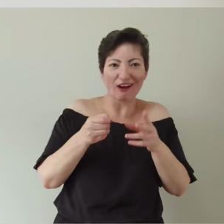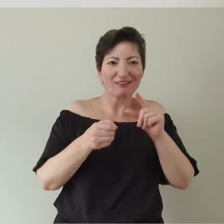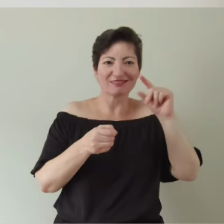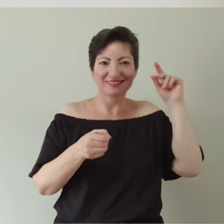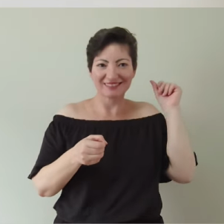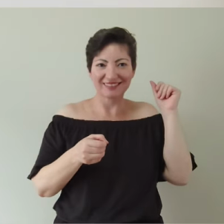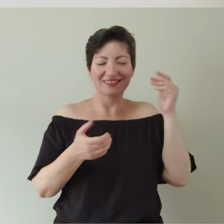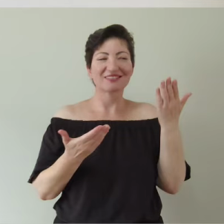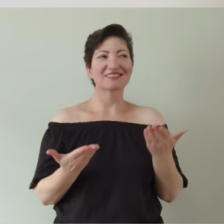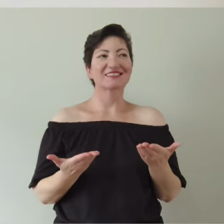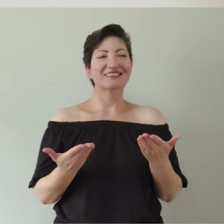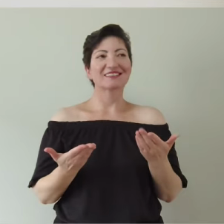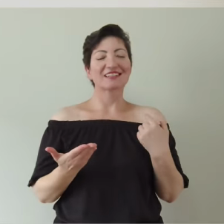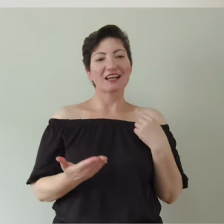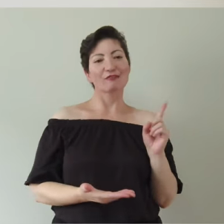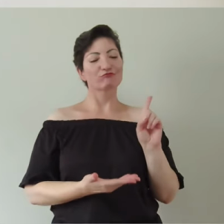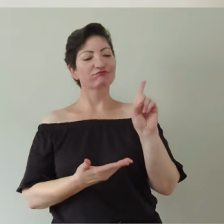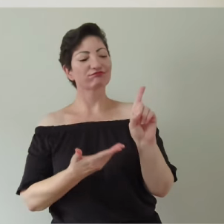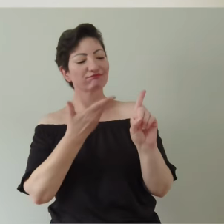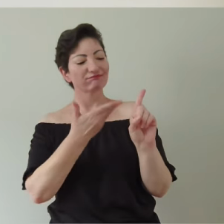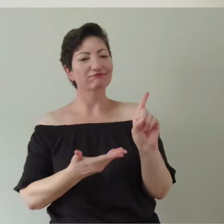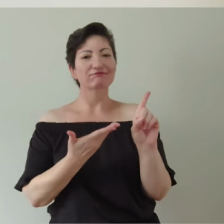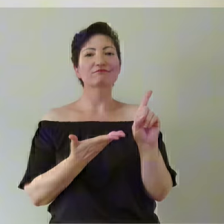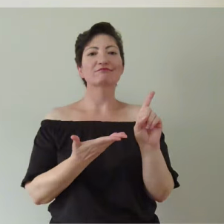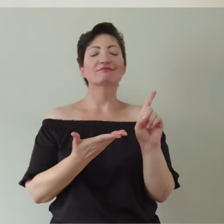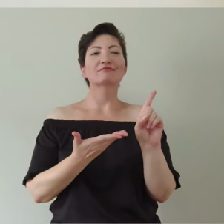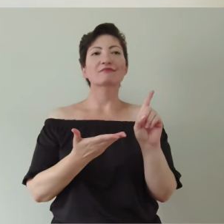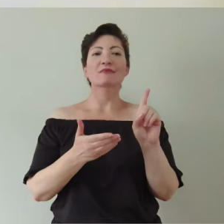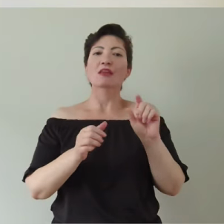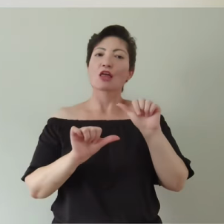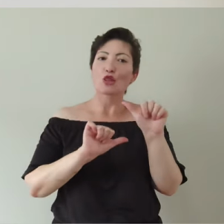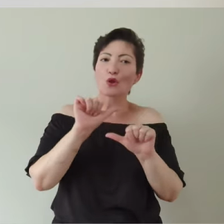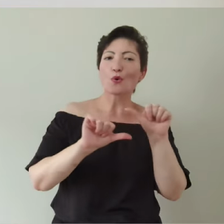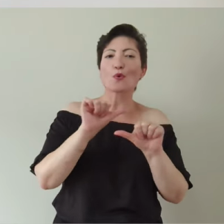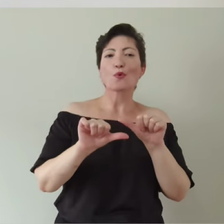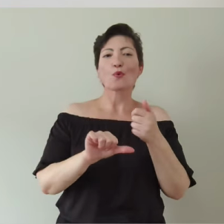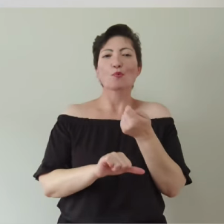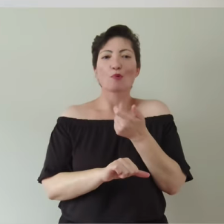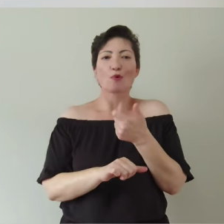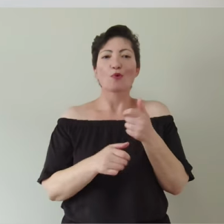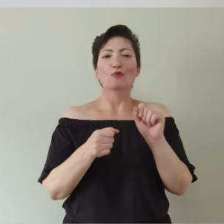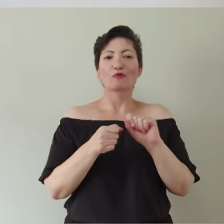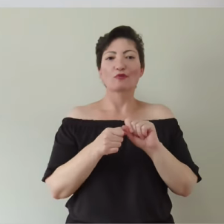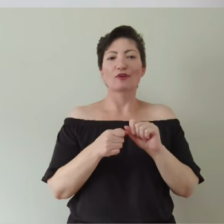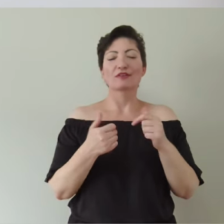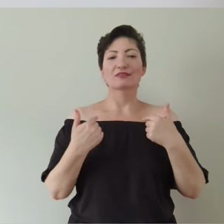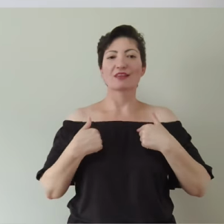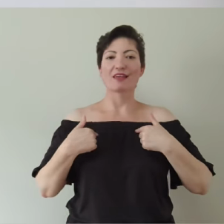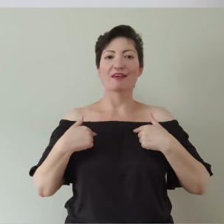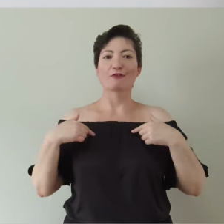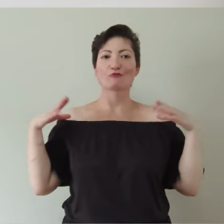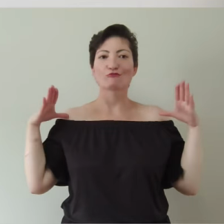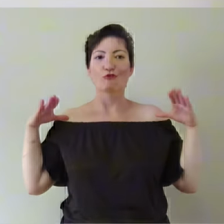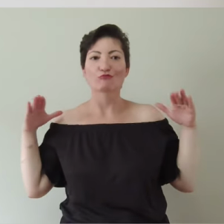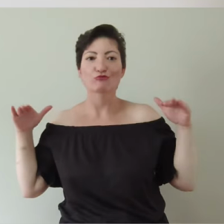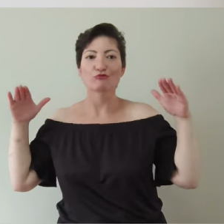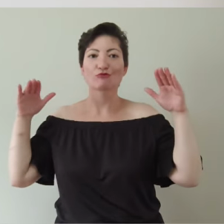momento. E aí a gente fez uma outra versão do Heróis, né? Onde eu vinha como